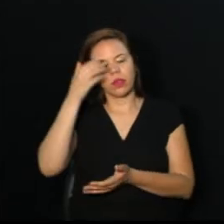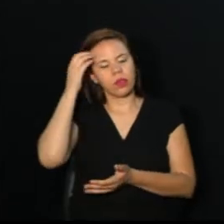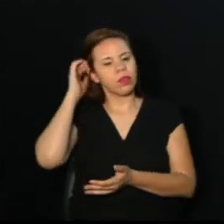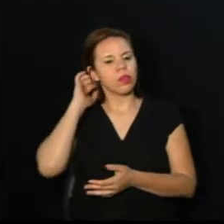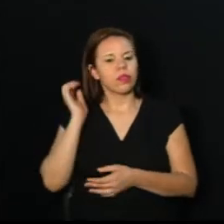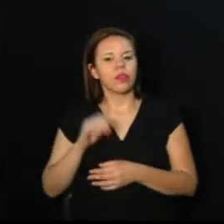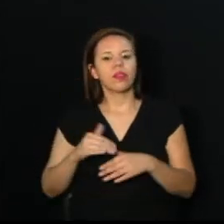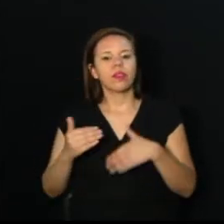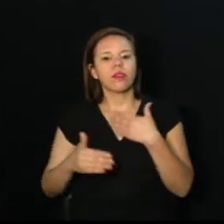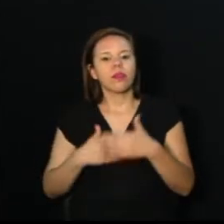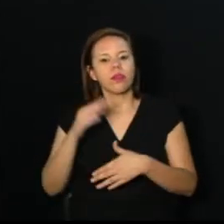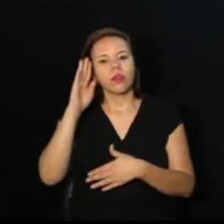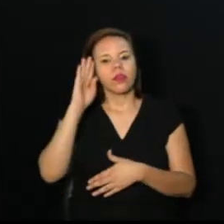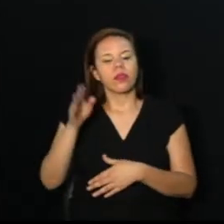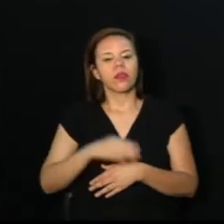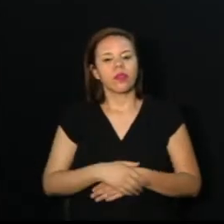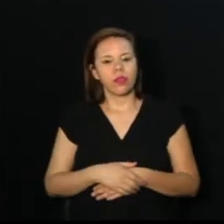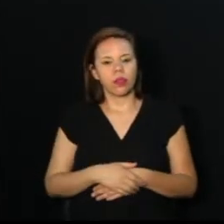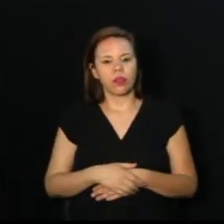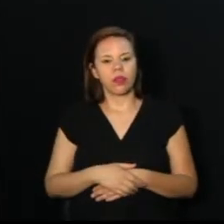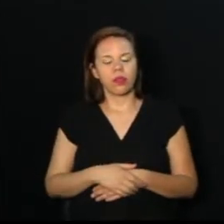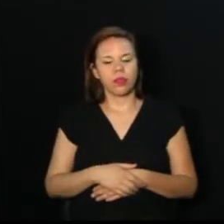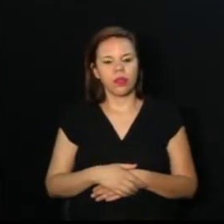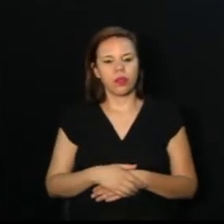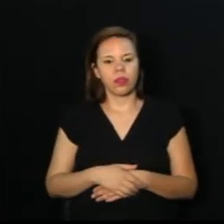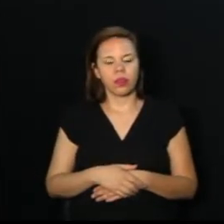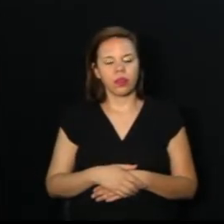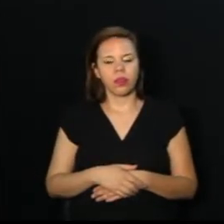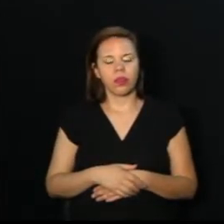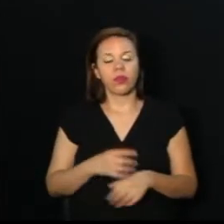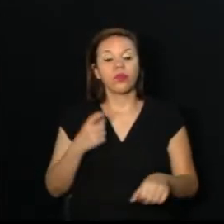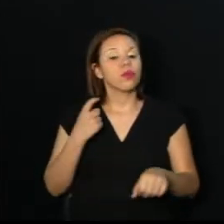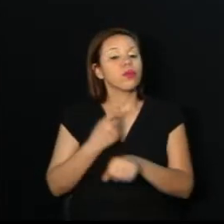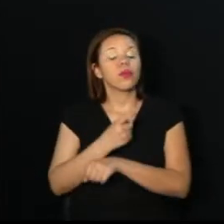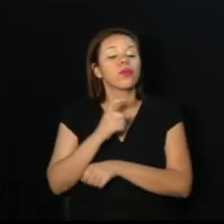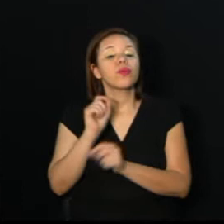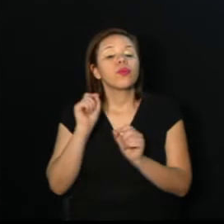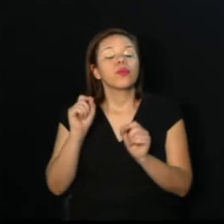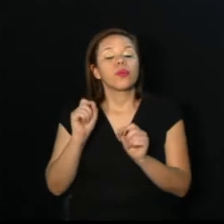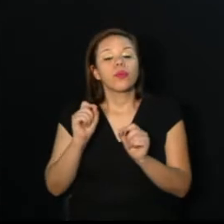os principais passos são identificar